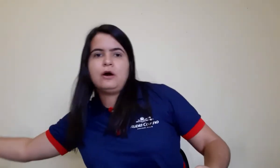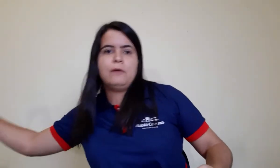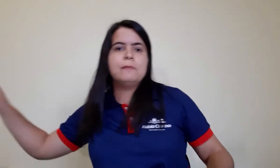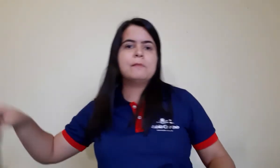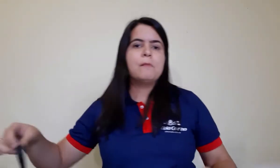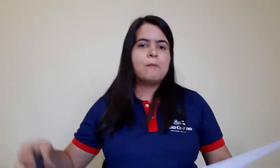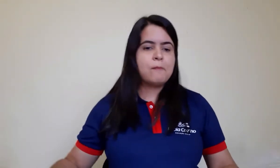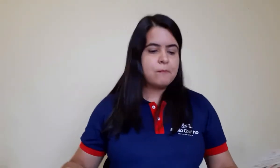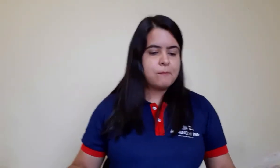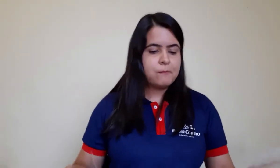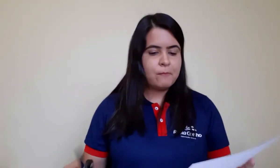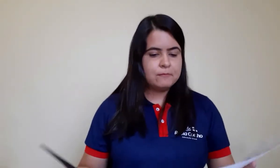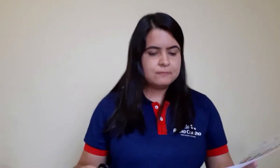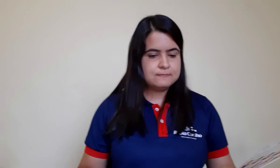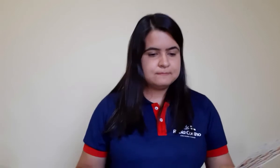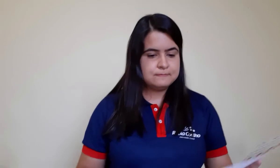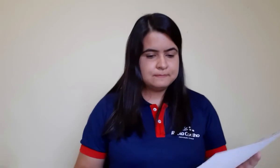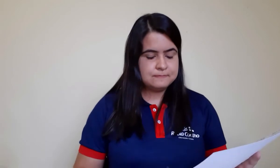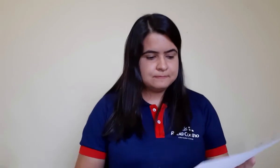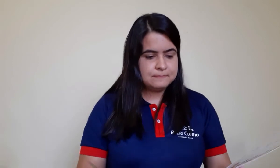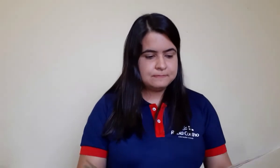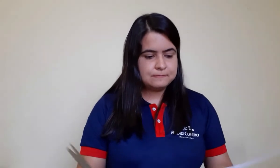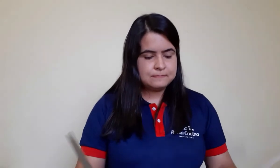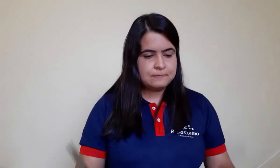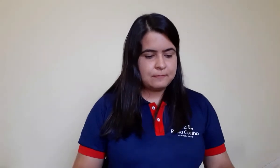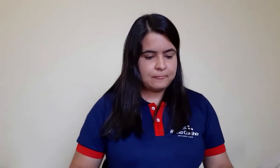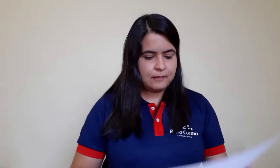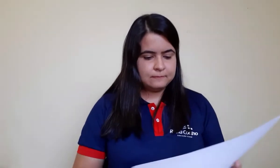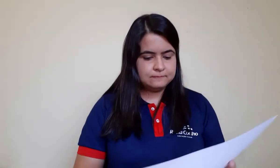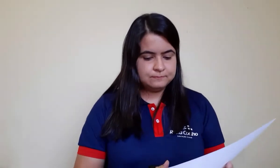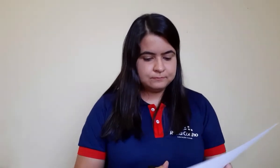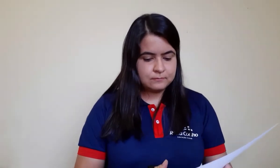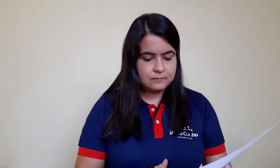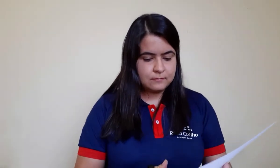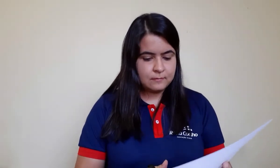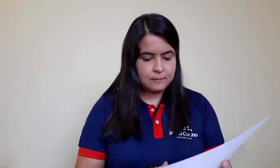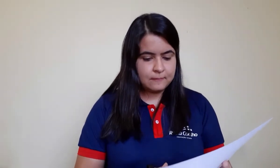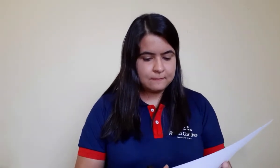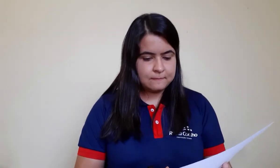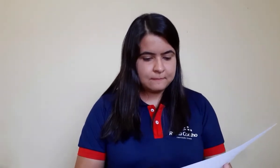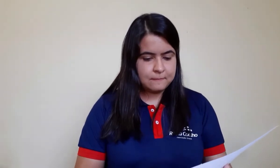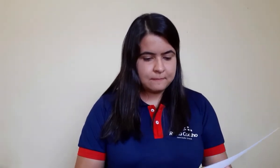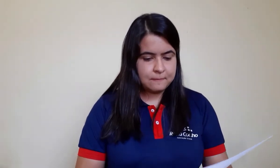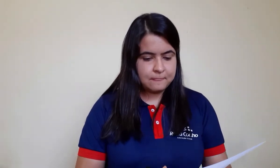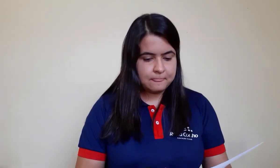o meu aqui, ó.